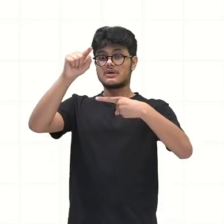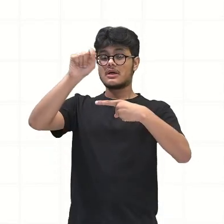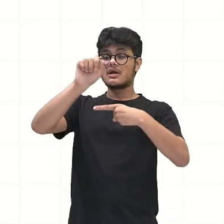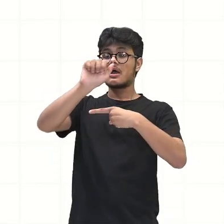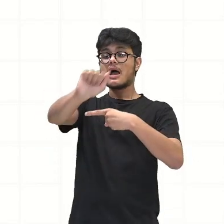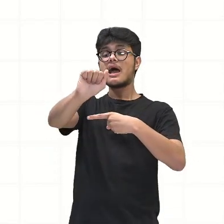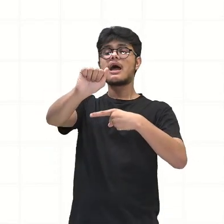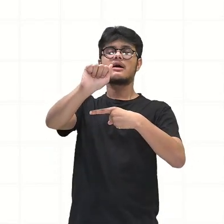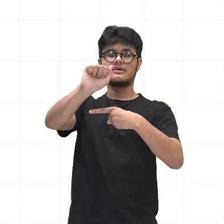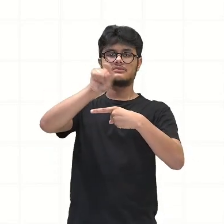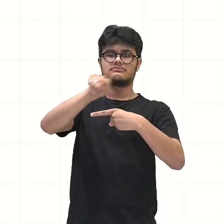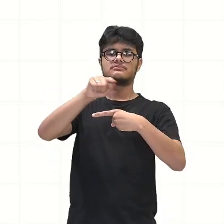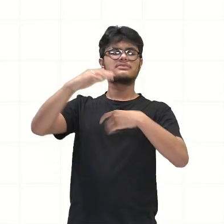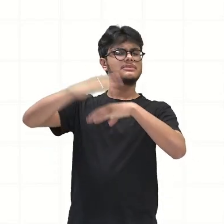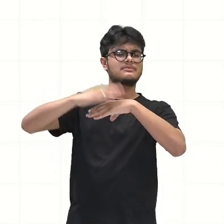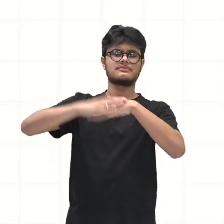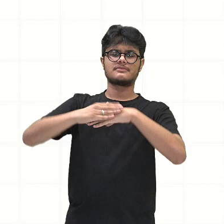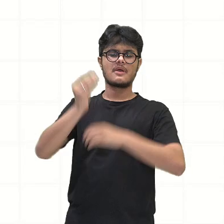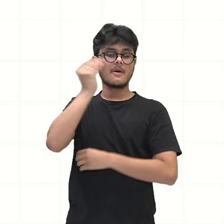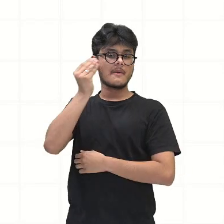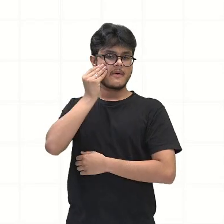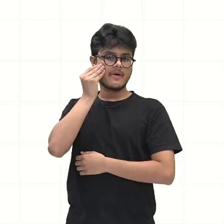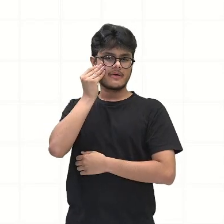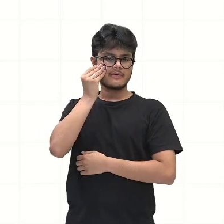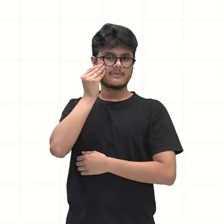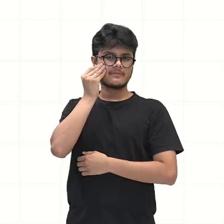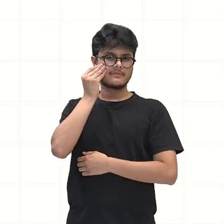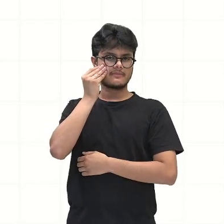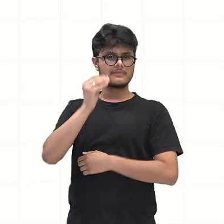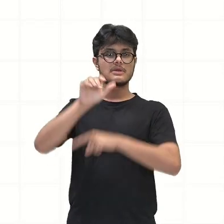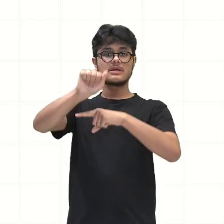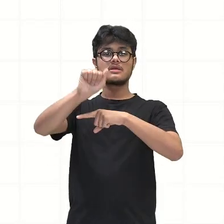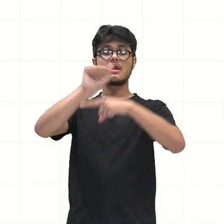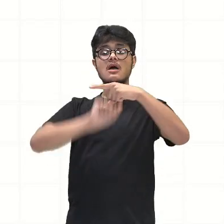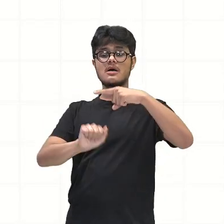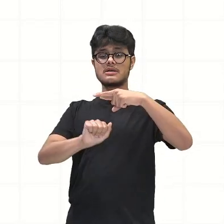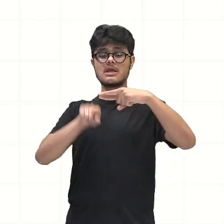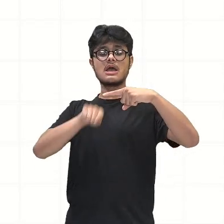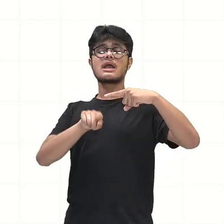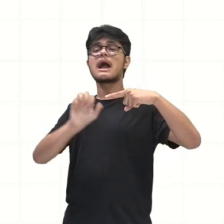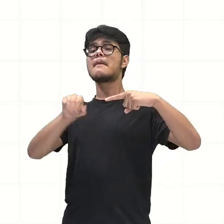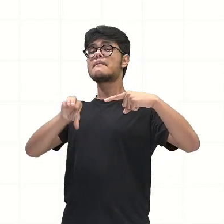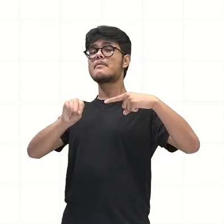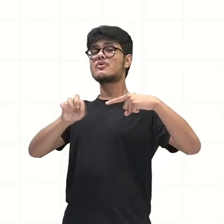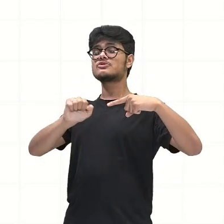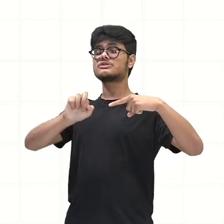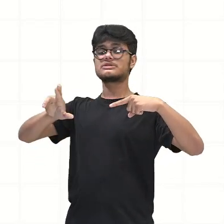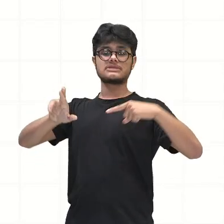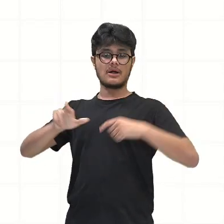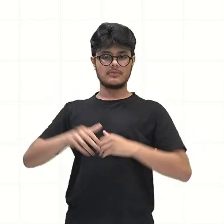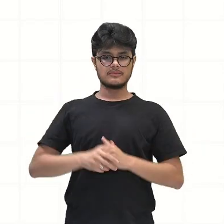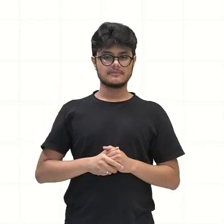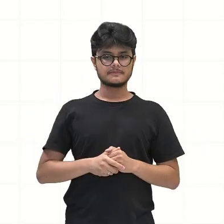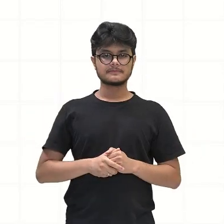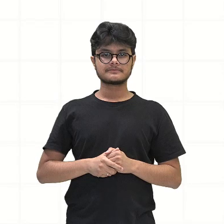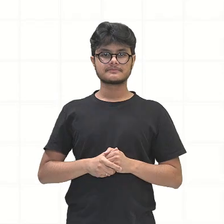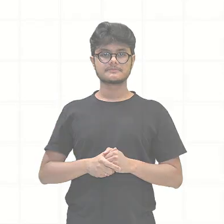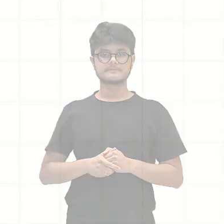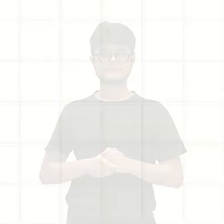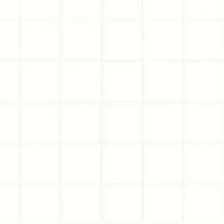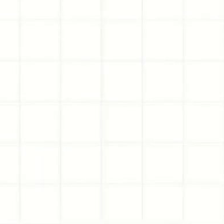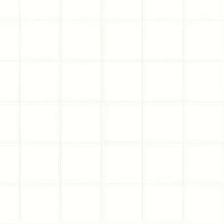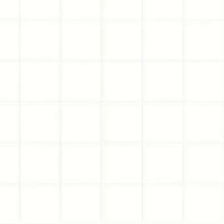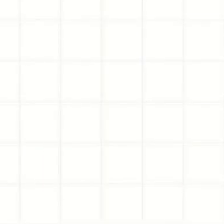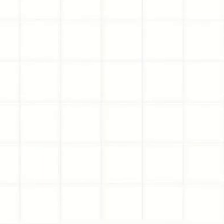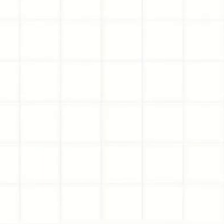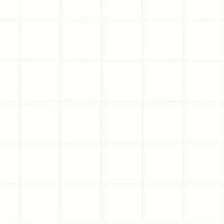qualquer evento acontecer, você vai sempre colocar aí na parte de cima o que você quer, né? O que a questão está pedindo. Então,